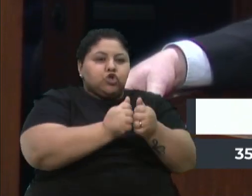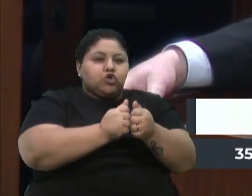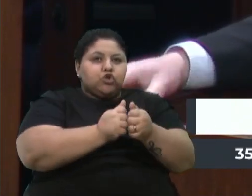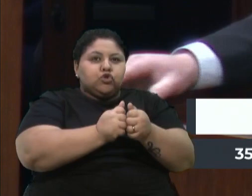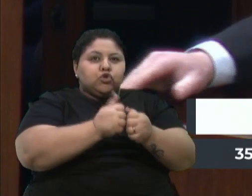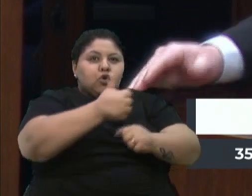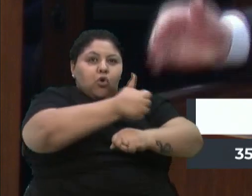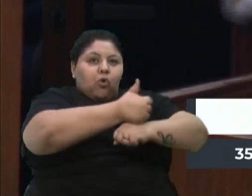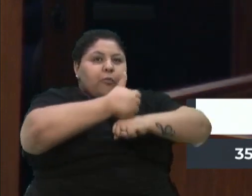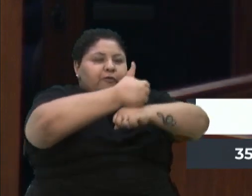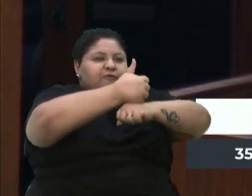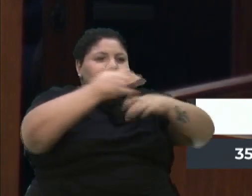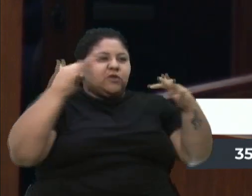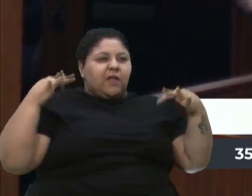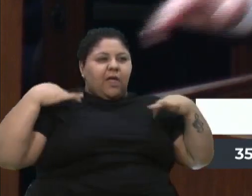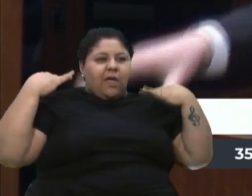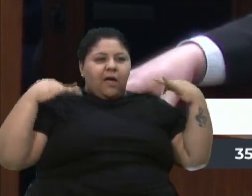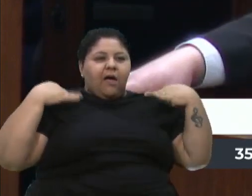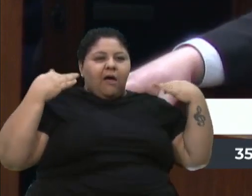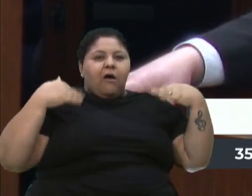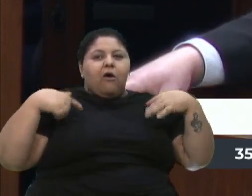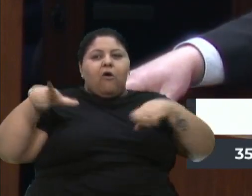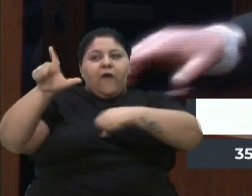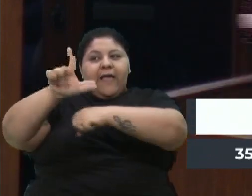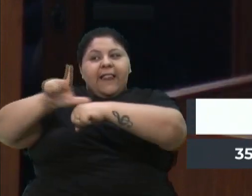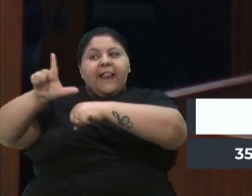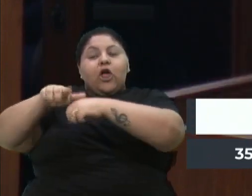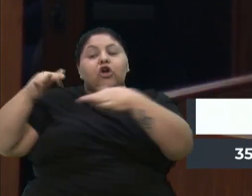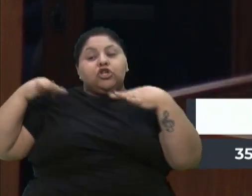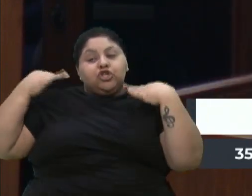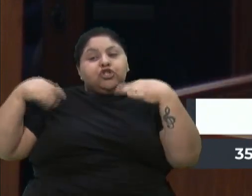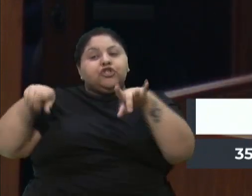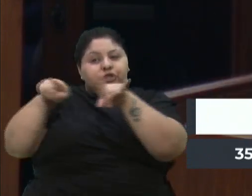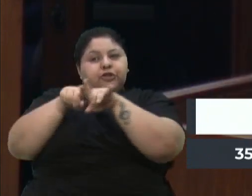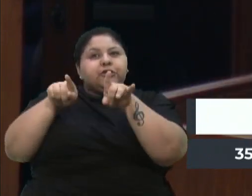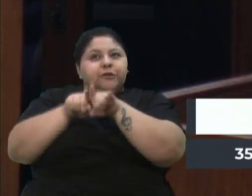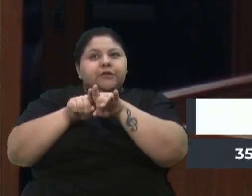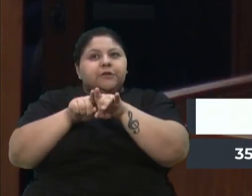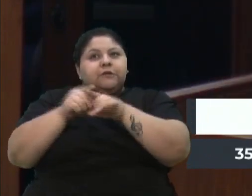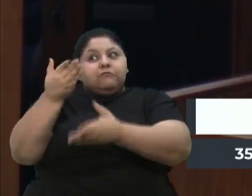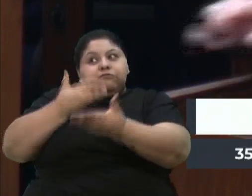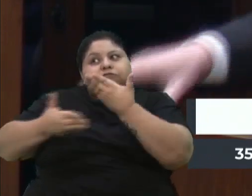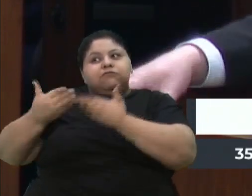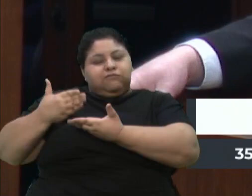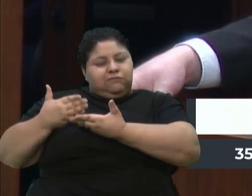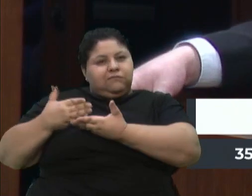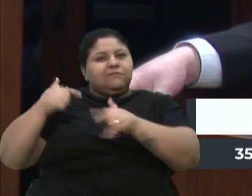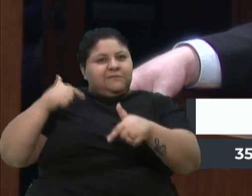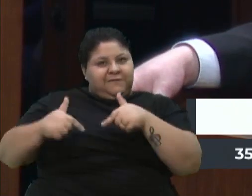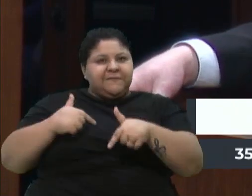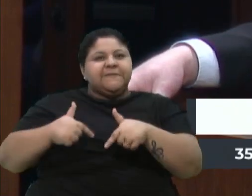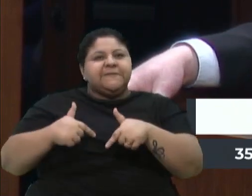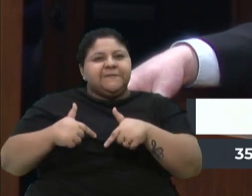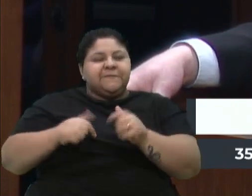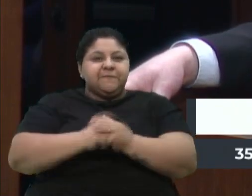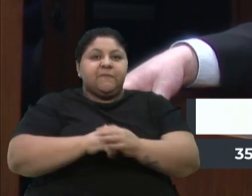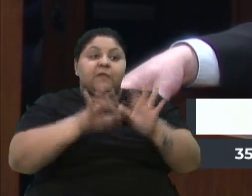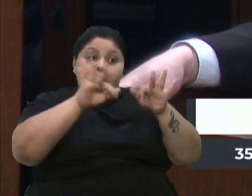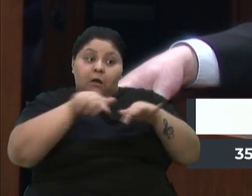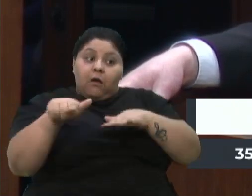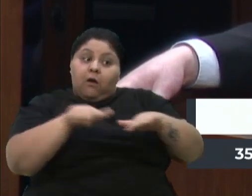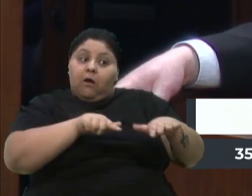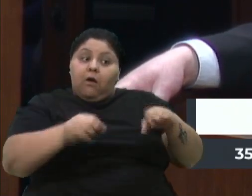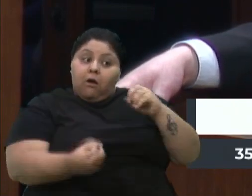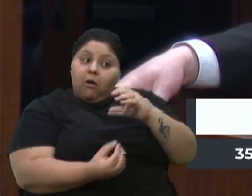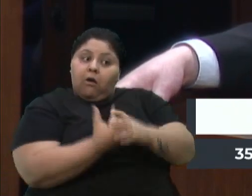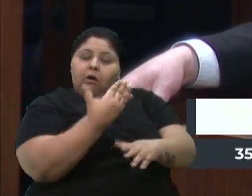agências receptivas para que possam realizar os seus negócios naquele local. E para encerrar a semana, o lançamento do